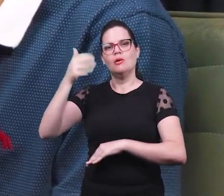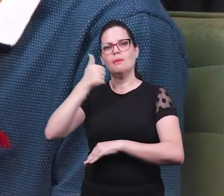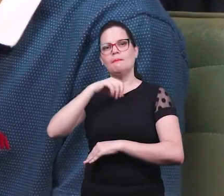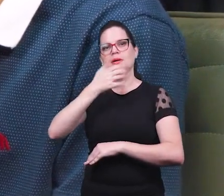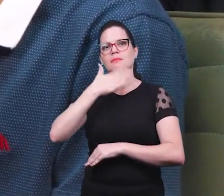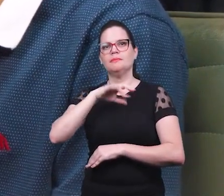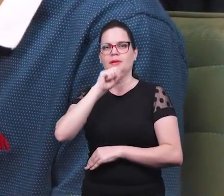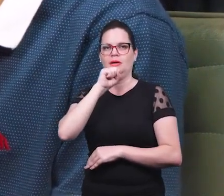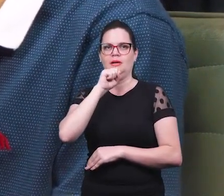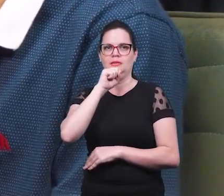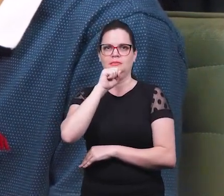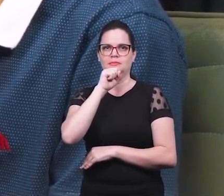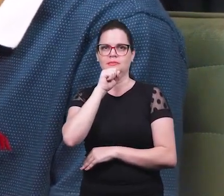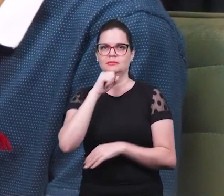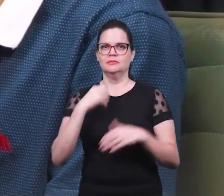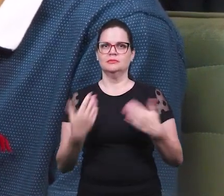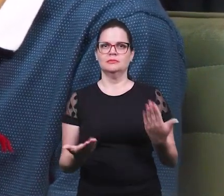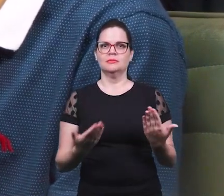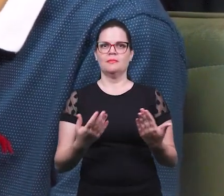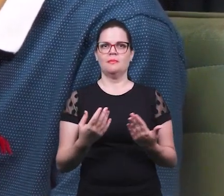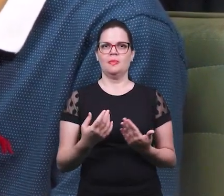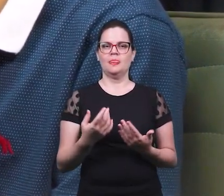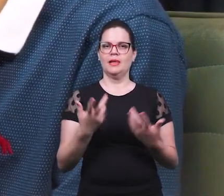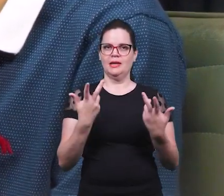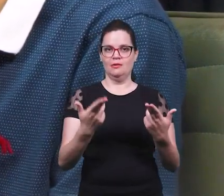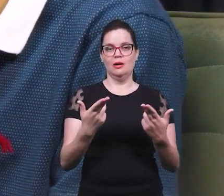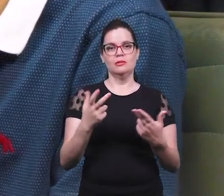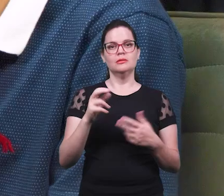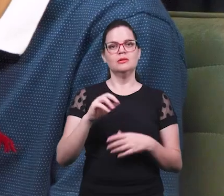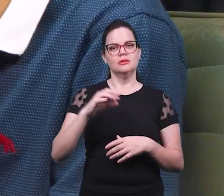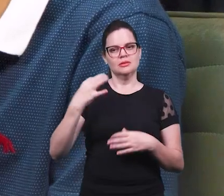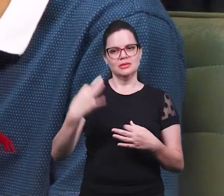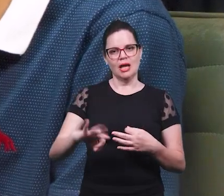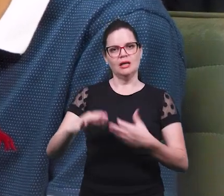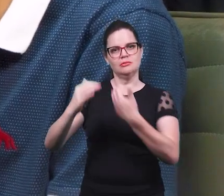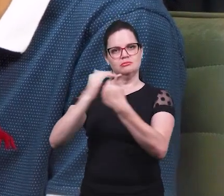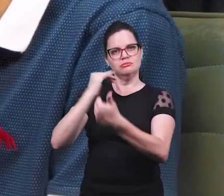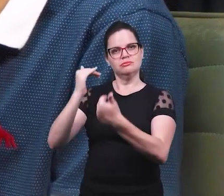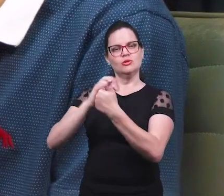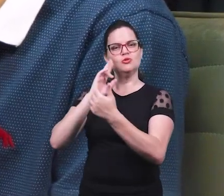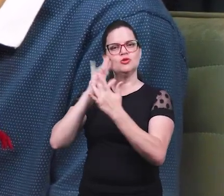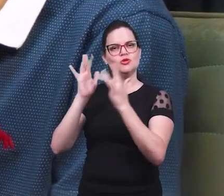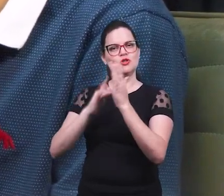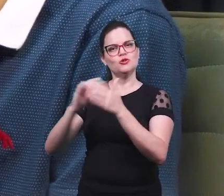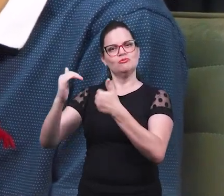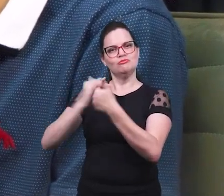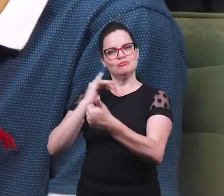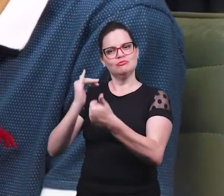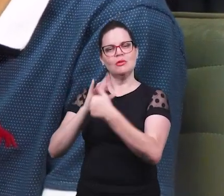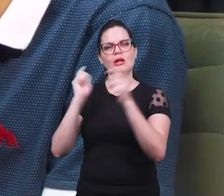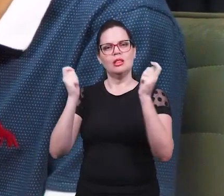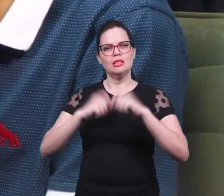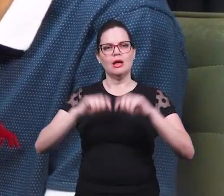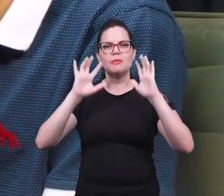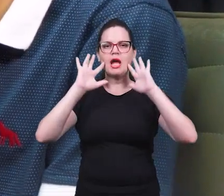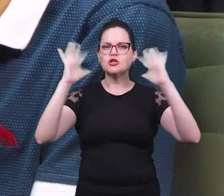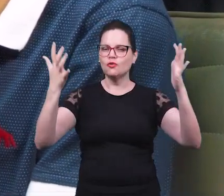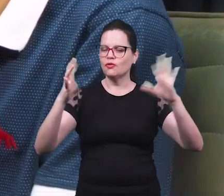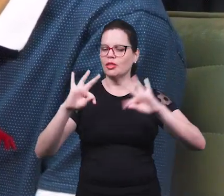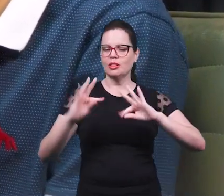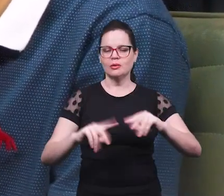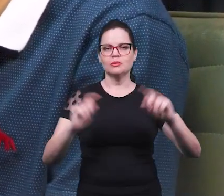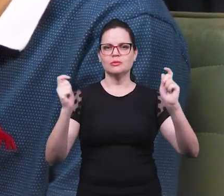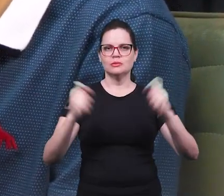né? Então, como eu disse, com o direcionamento correto do Senhor Jesus, a gente consegue resolver os